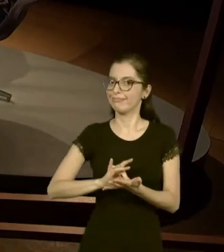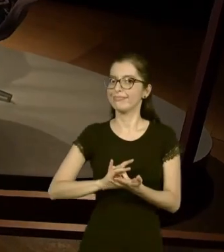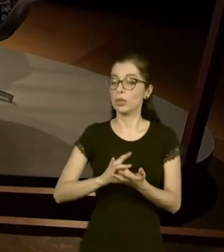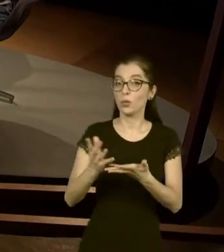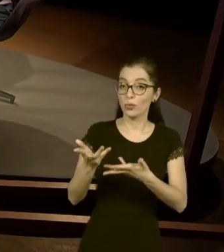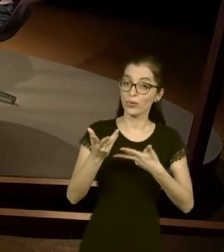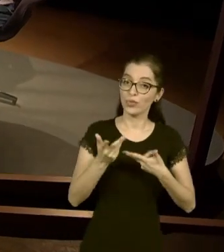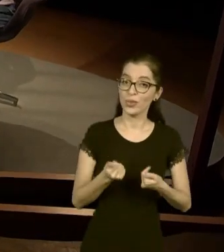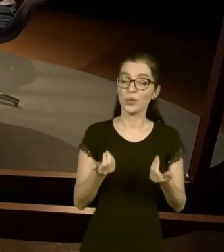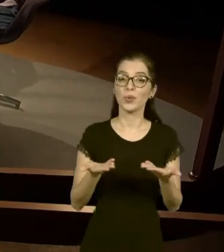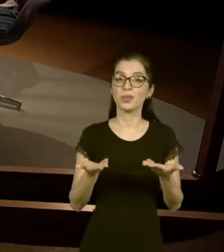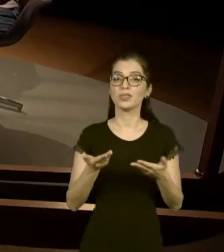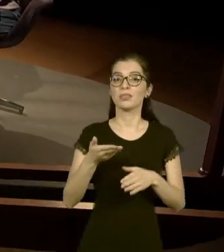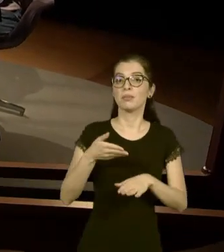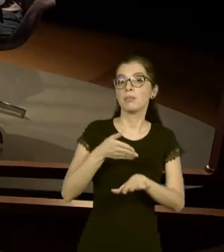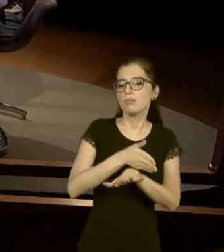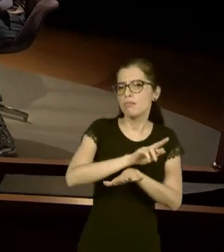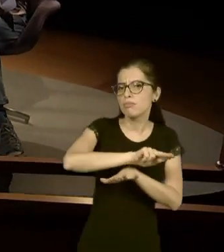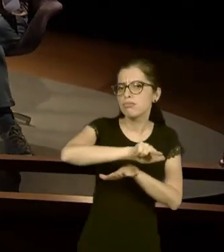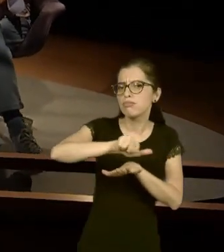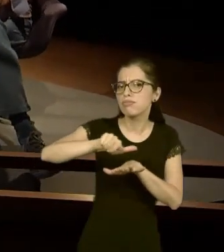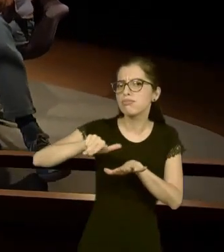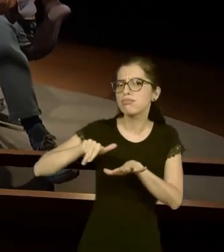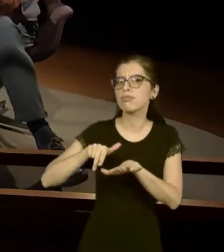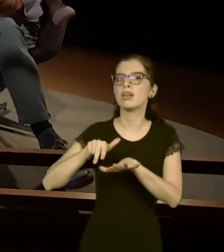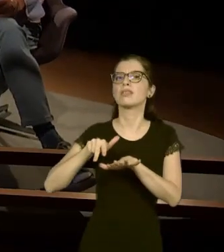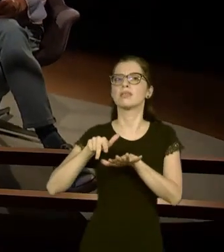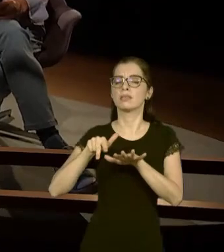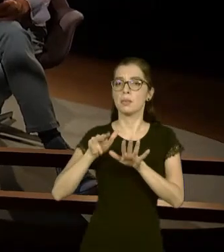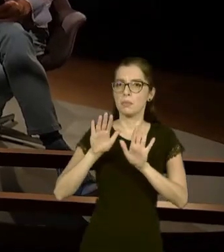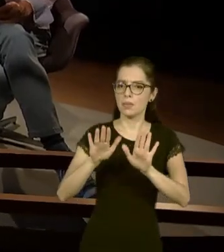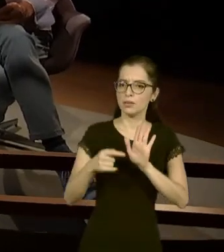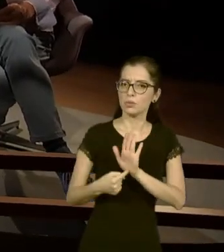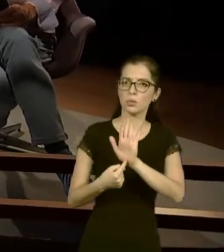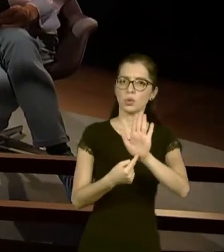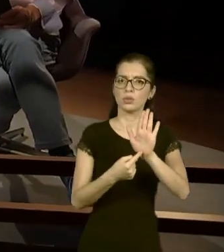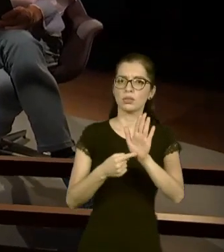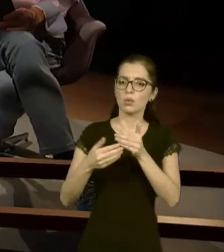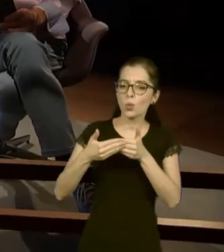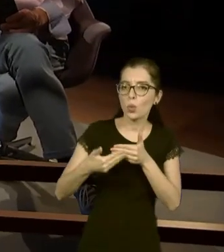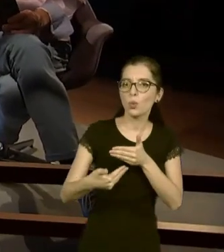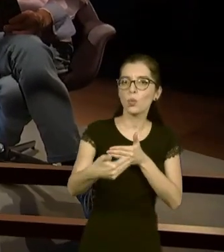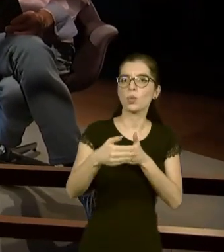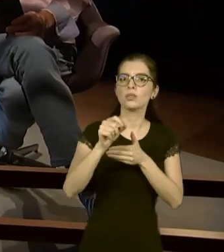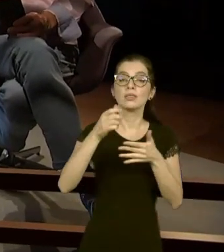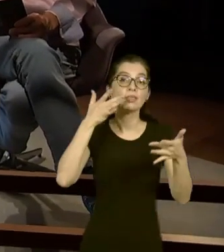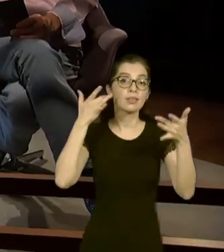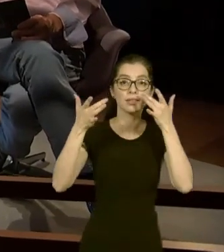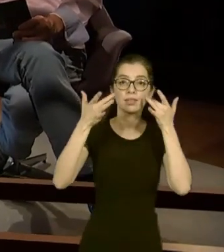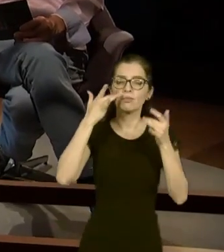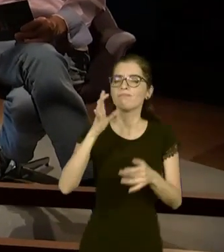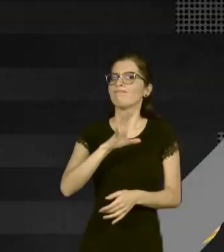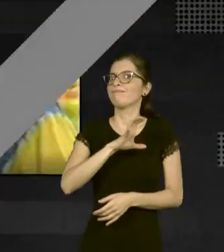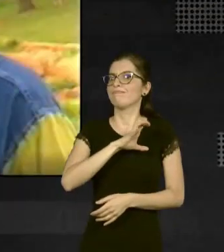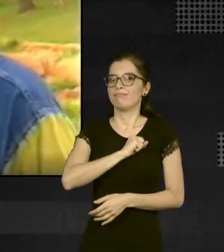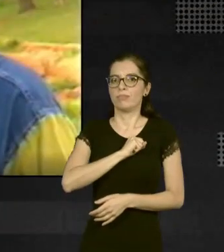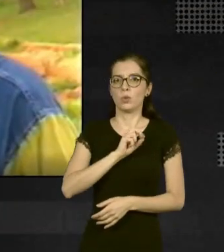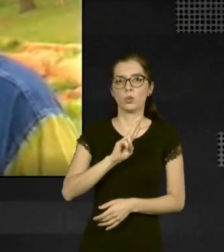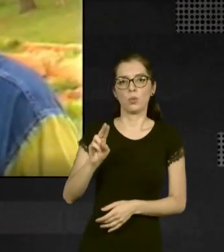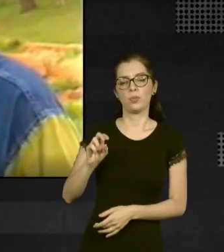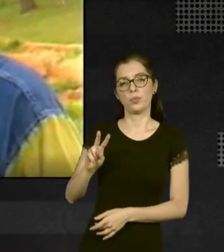transita por vários meios de expressão, mas sempre volta para o ponto de onde partiu, teatro. Ele é Ulisses Cruz.